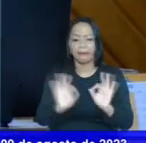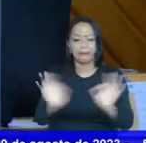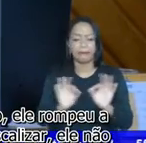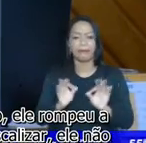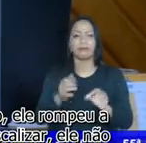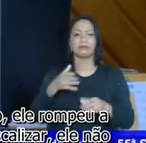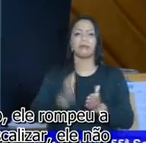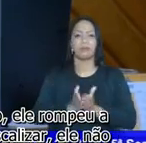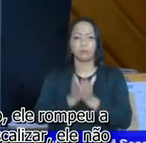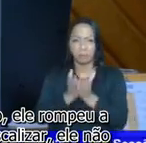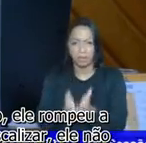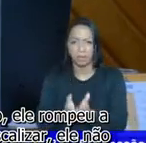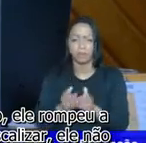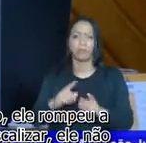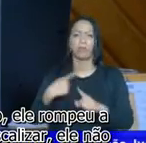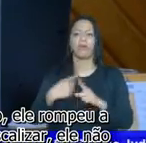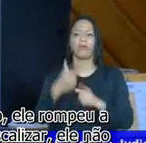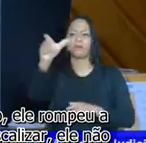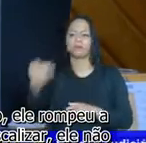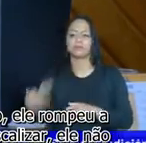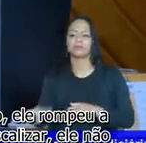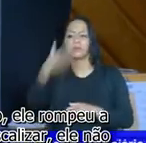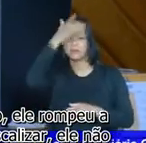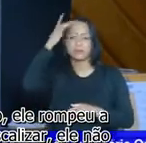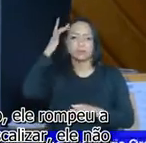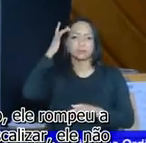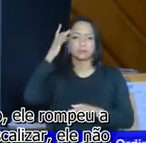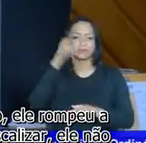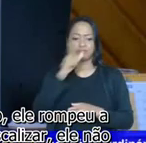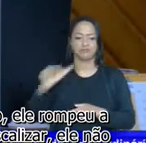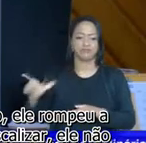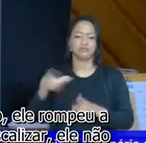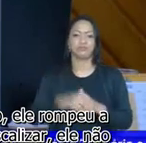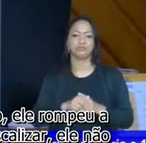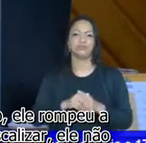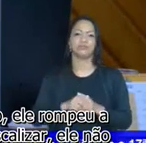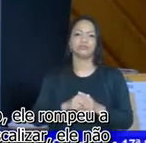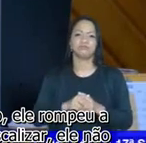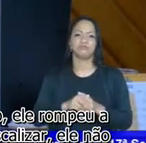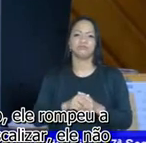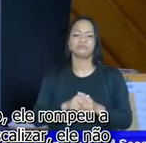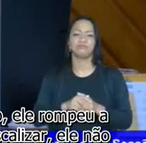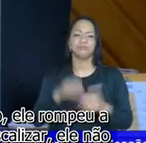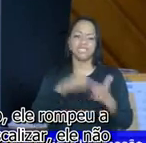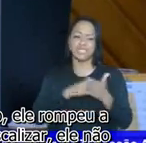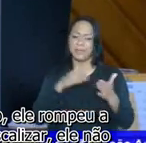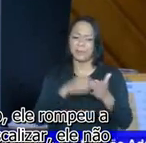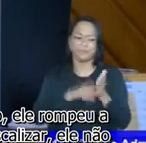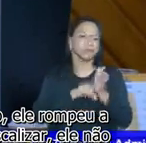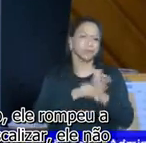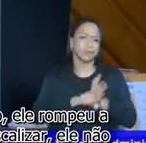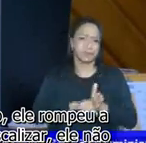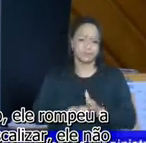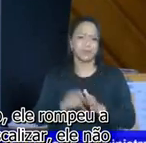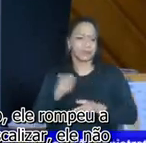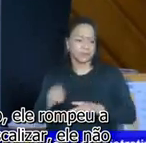barco, porque ele terceirizou o gasto. Então, se ele terceirizou o gasto, ele rompeu a trilha, ele me impede de fiscalizar.